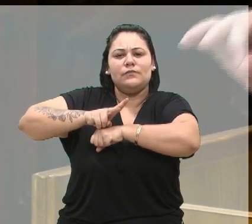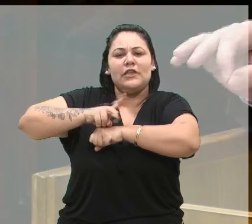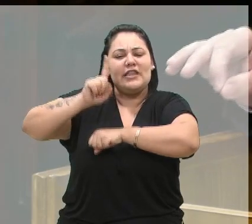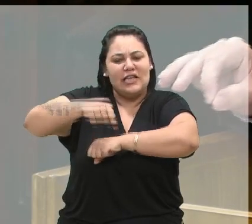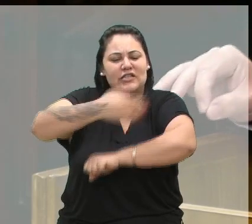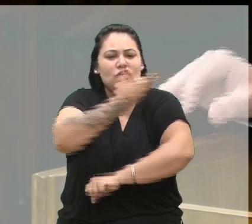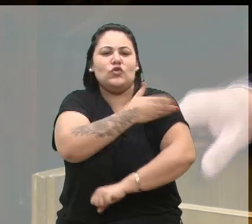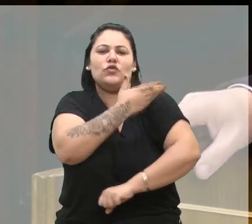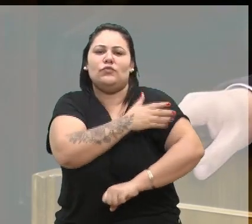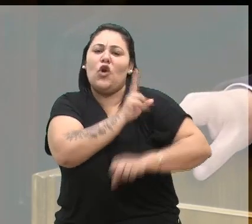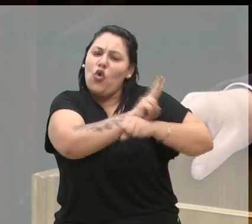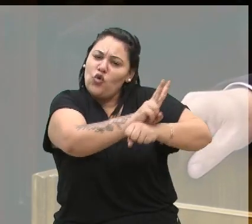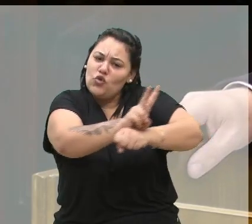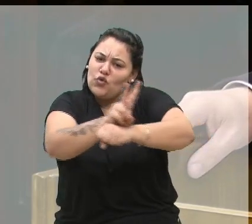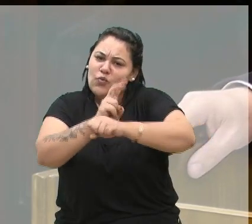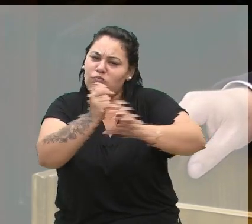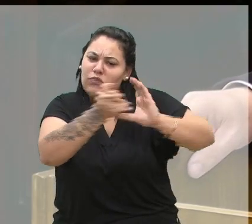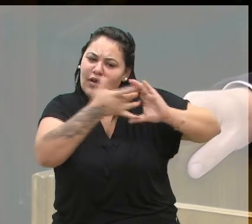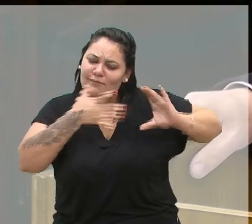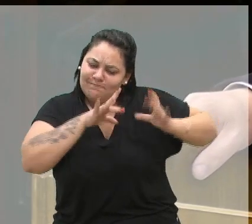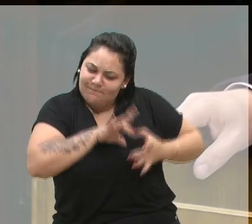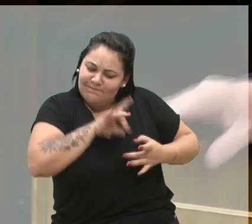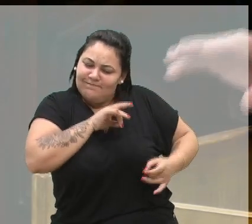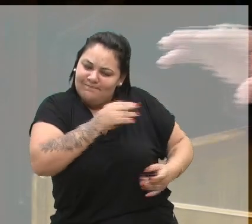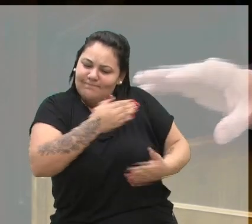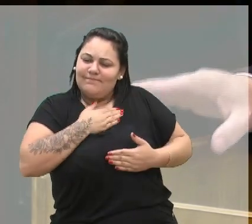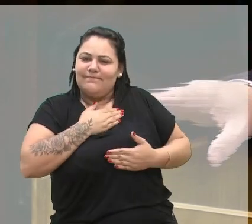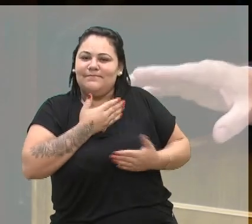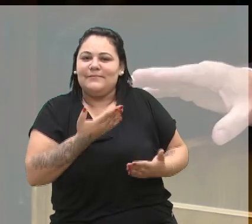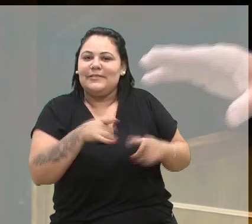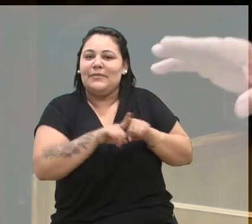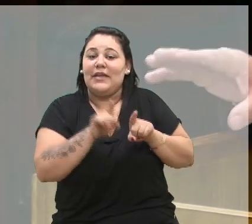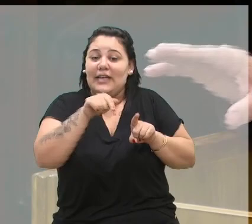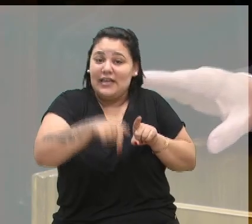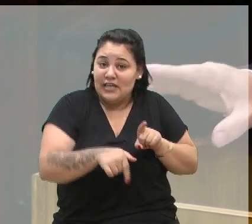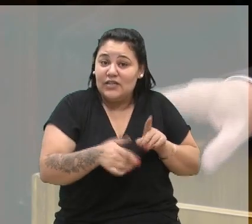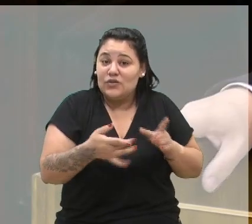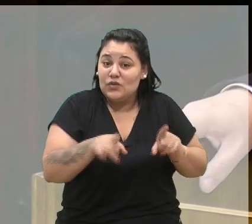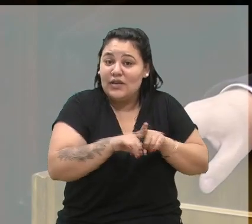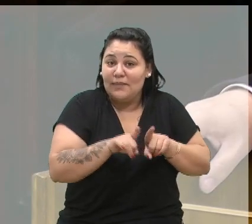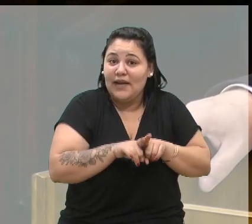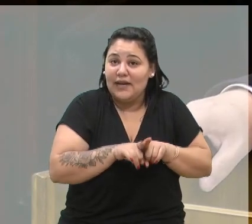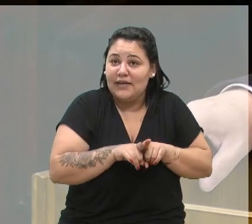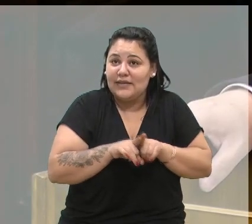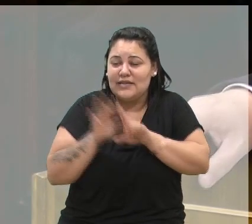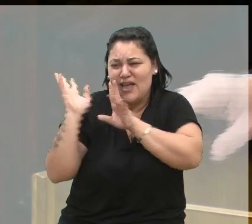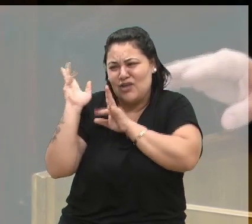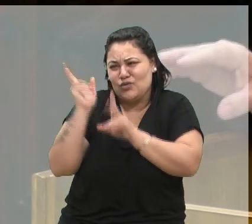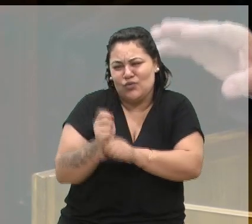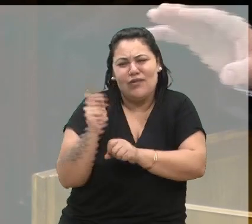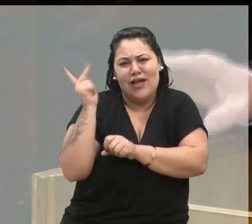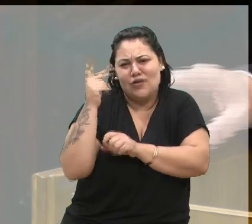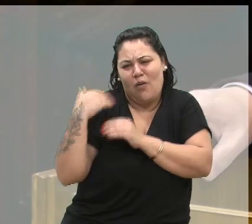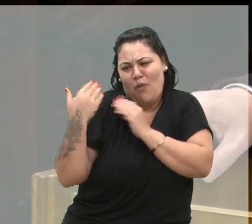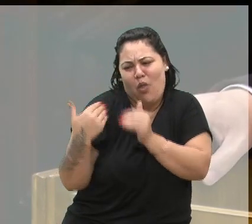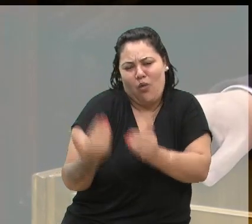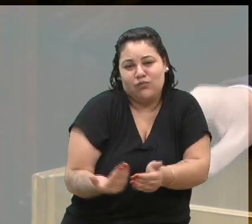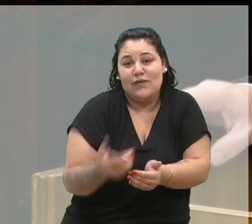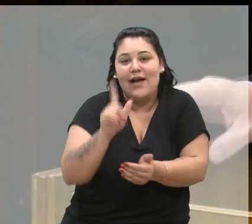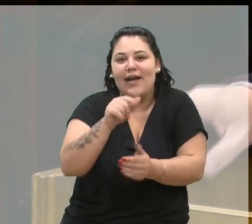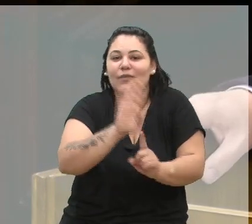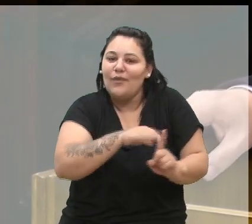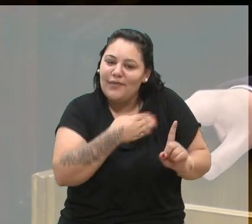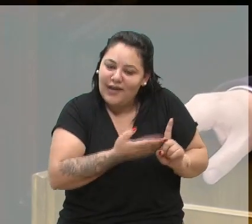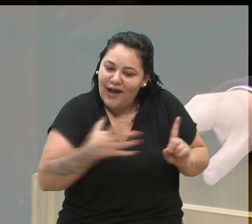suas características e essência. Este breve resumo histórico é uma homenagem